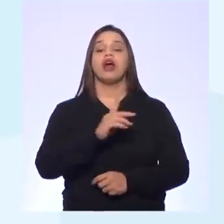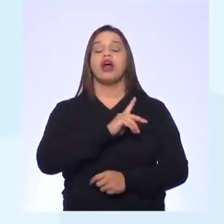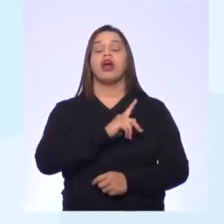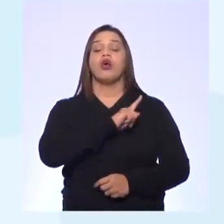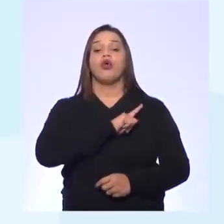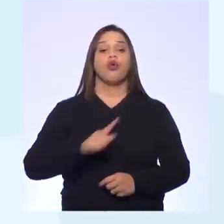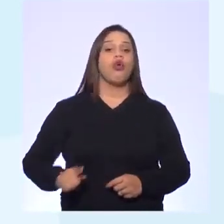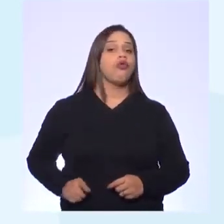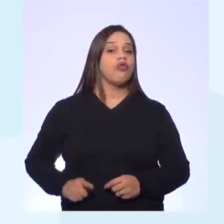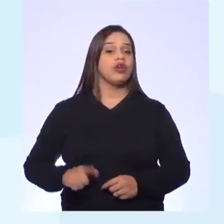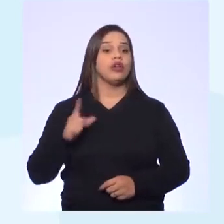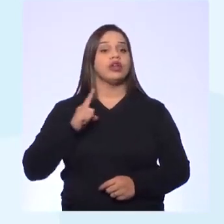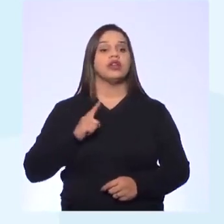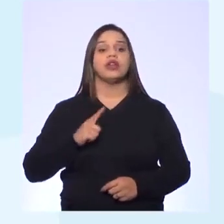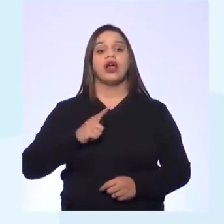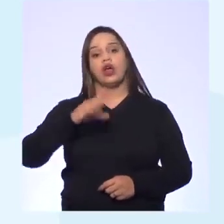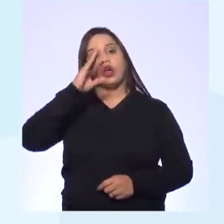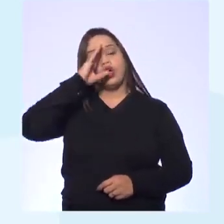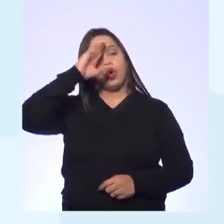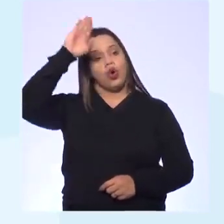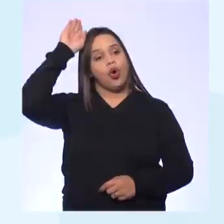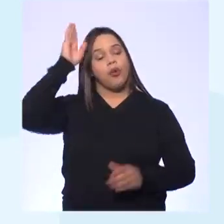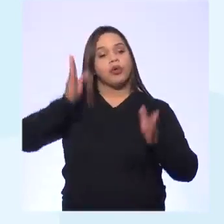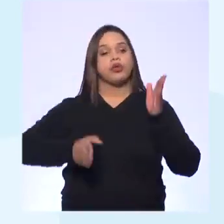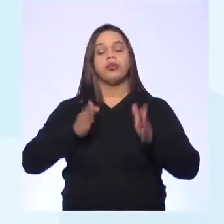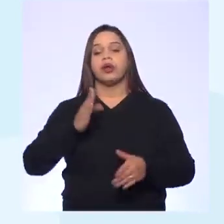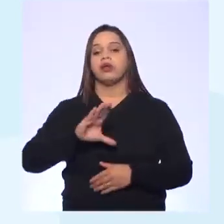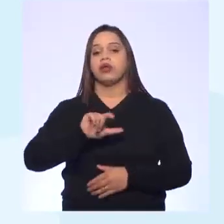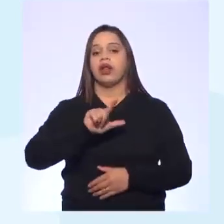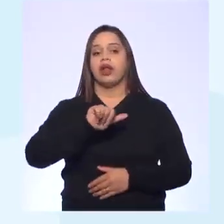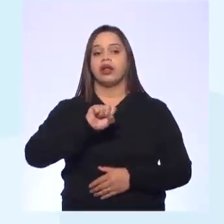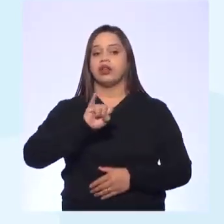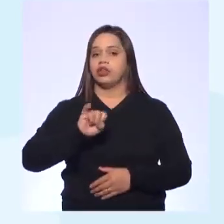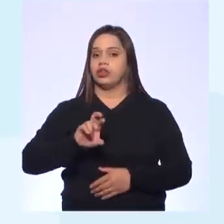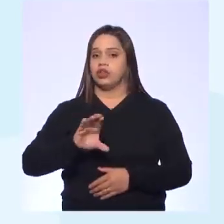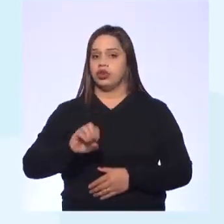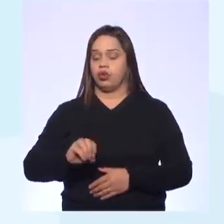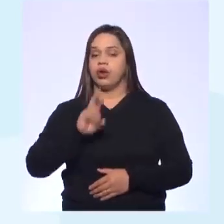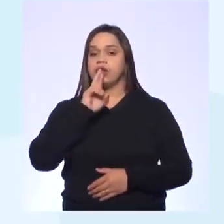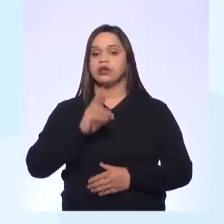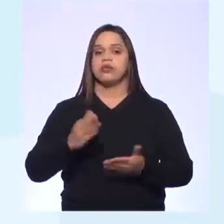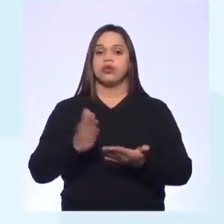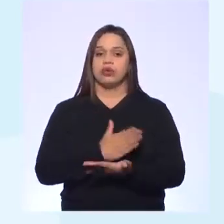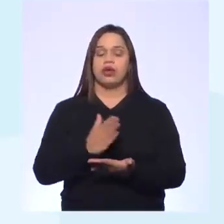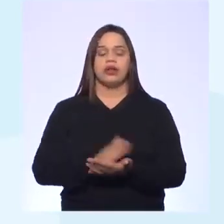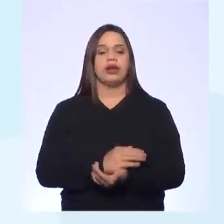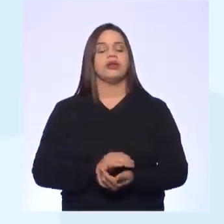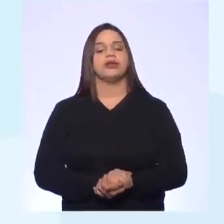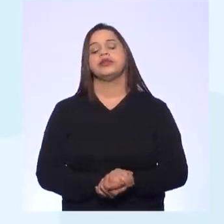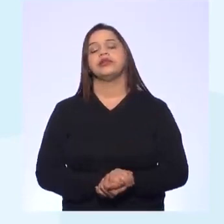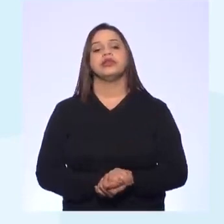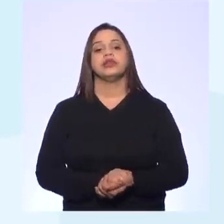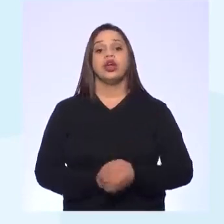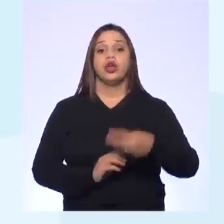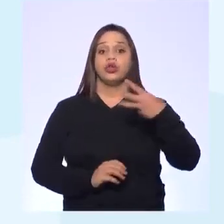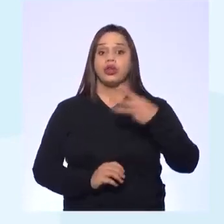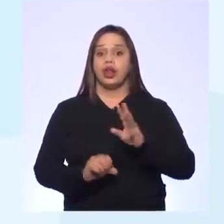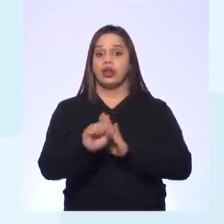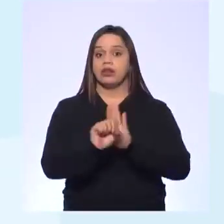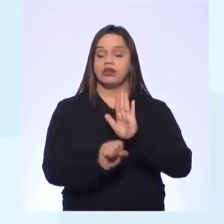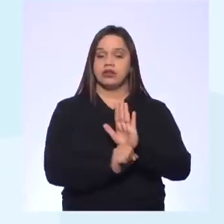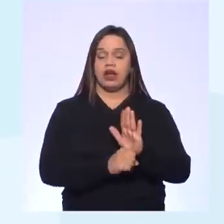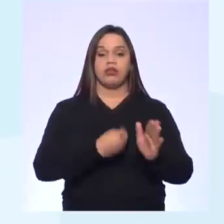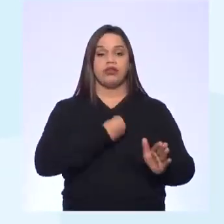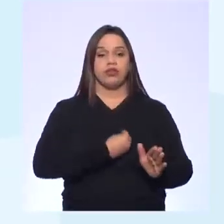período clássico? Responda no caderno. Essa é a atividade. Em seus 3 séculos de existência, a